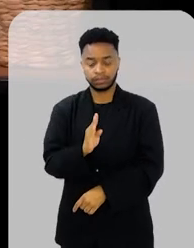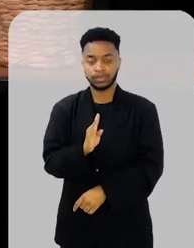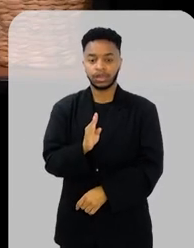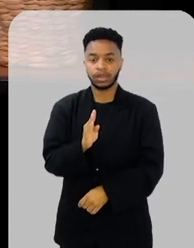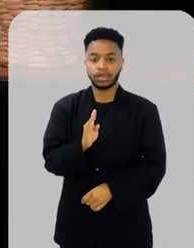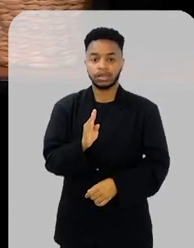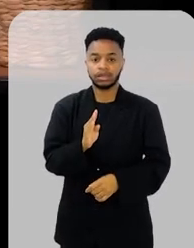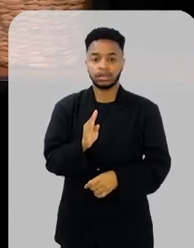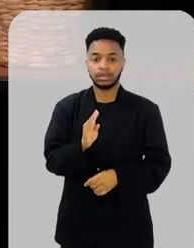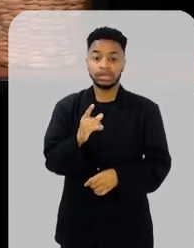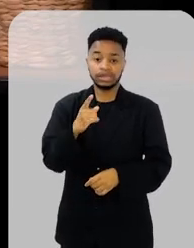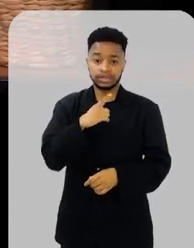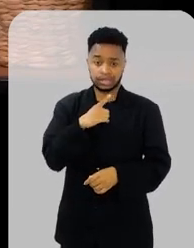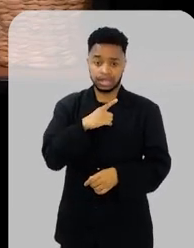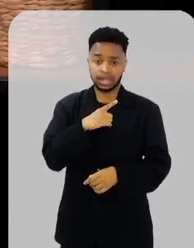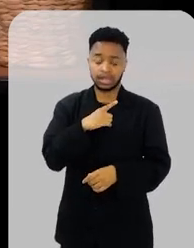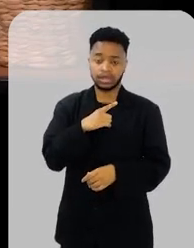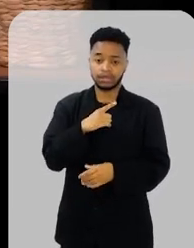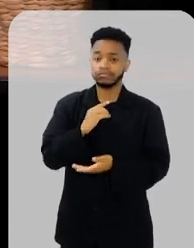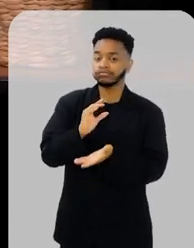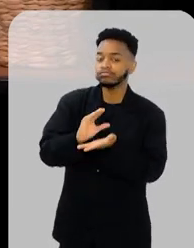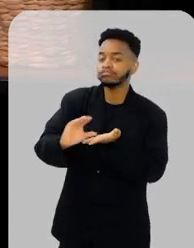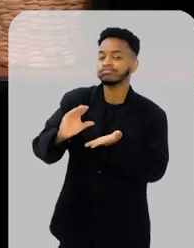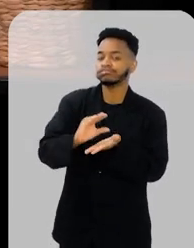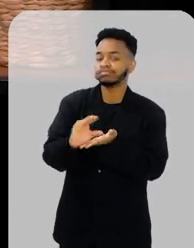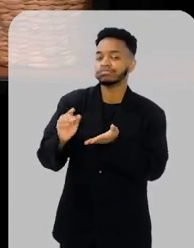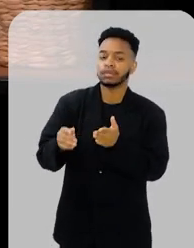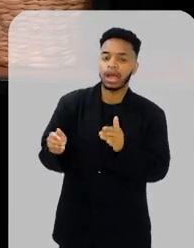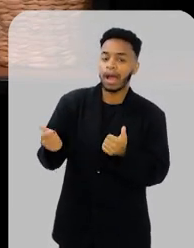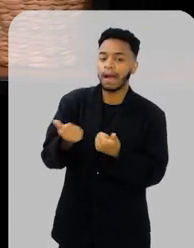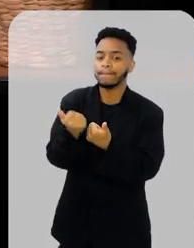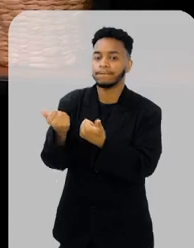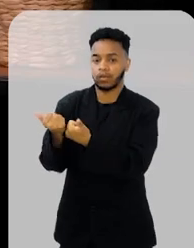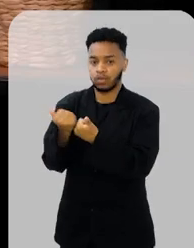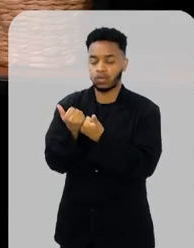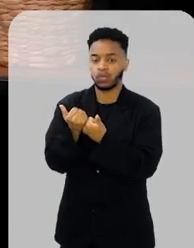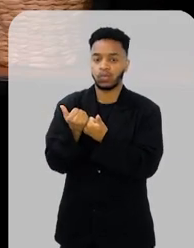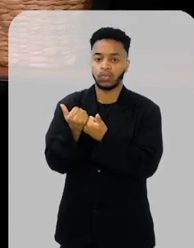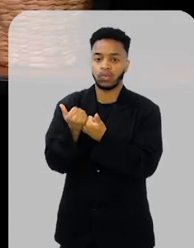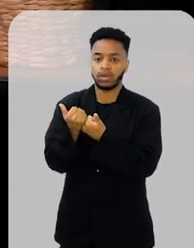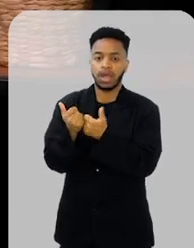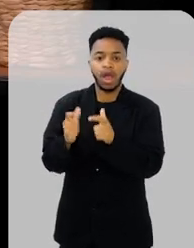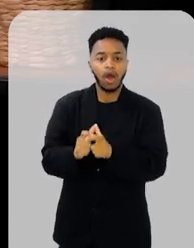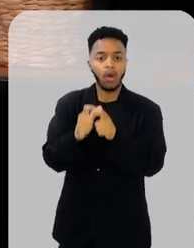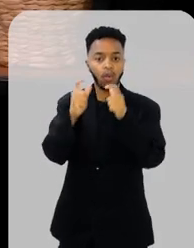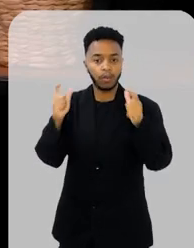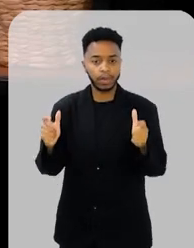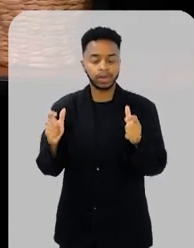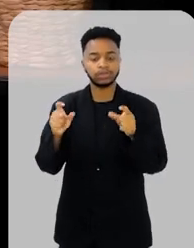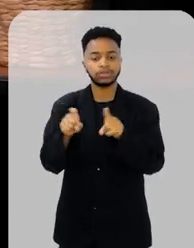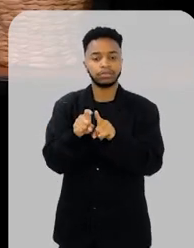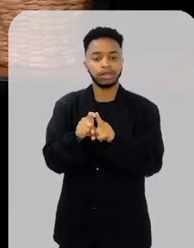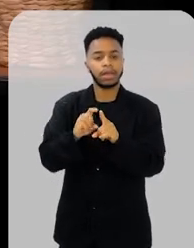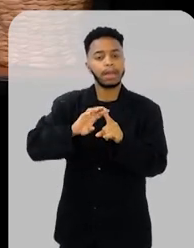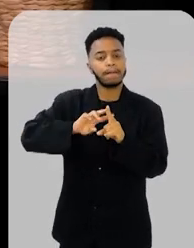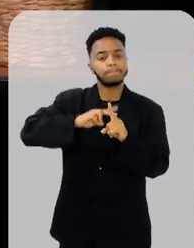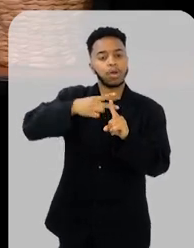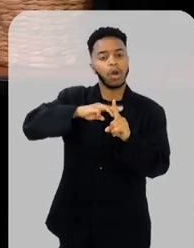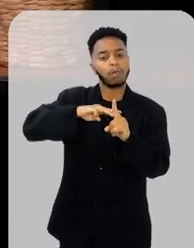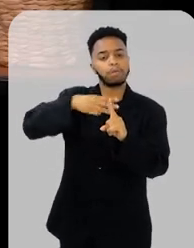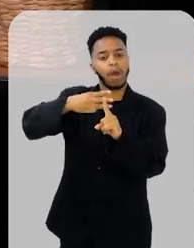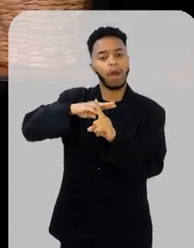gestão anterior aqui nesse país, no qual foi investido inúmeras vezes, né, nessa